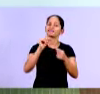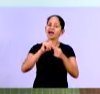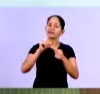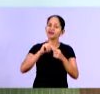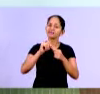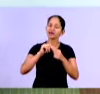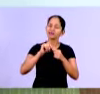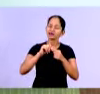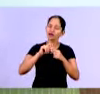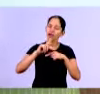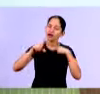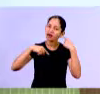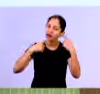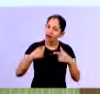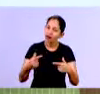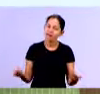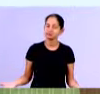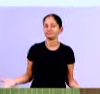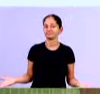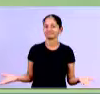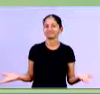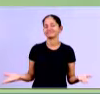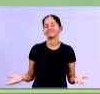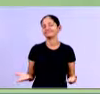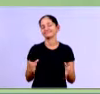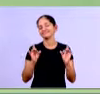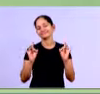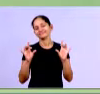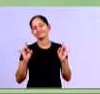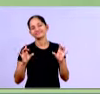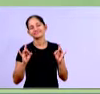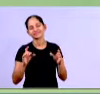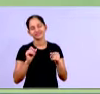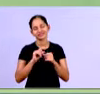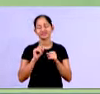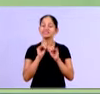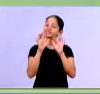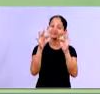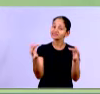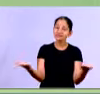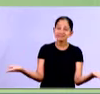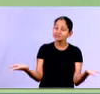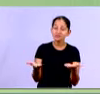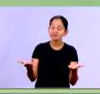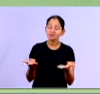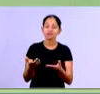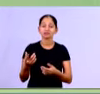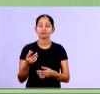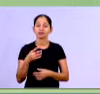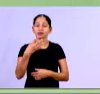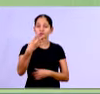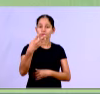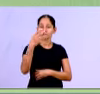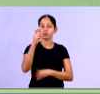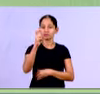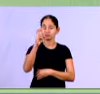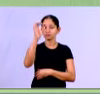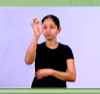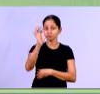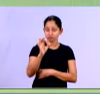a torta e a rolé por aí. E aí basta trabalhar isso simples. Eu vou ter, por exemplo, 45 deste